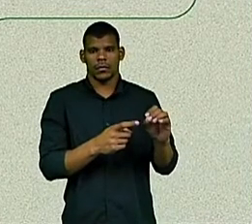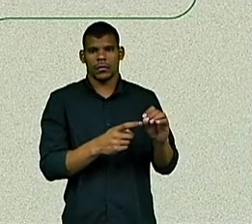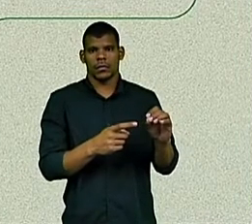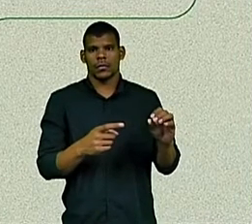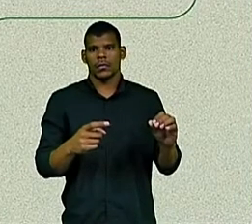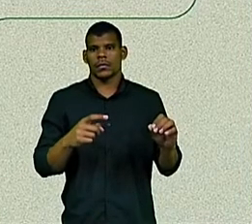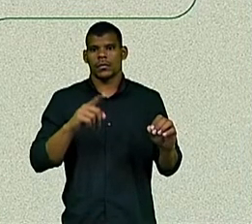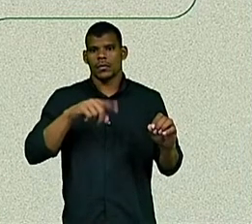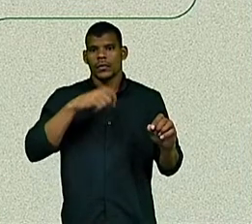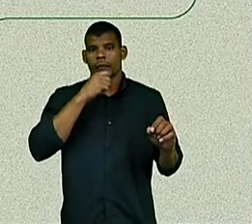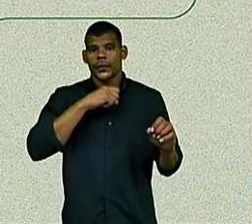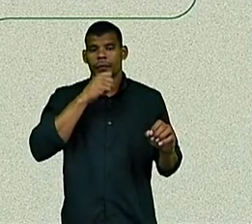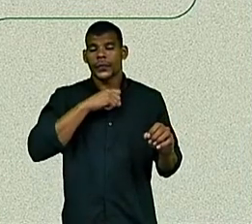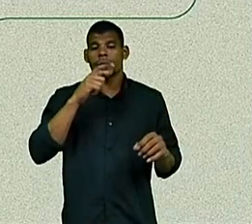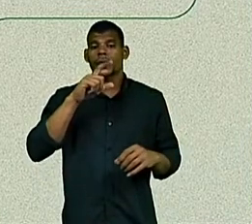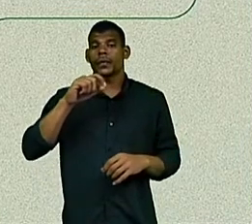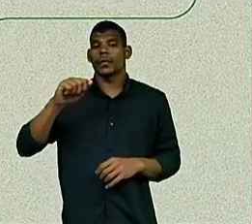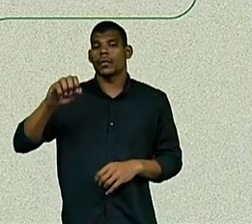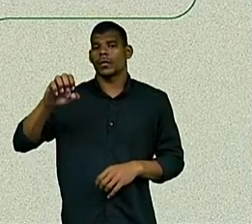um político